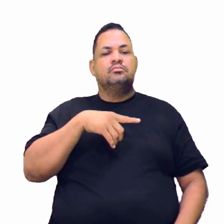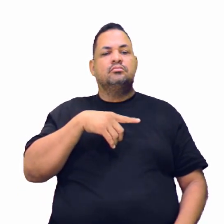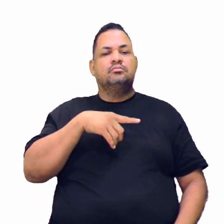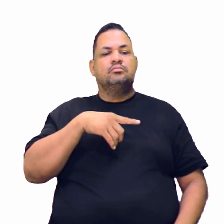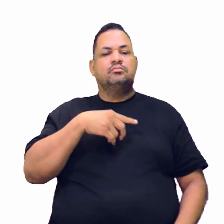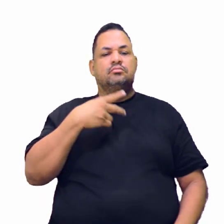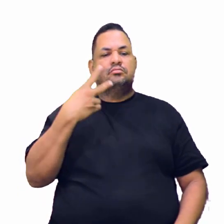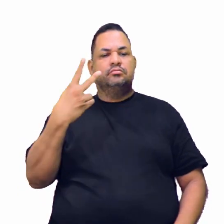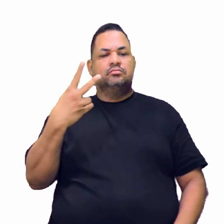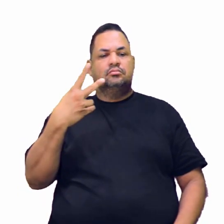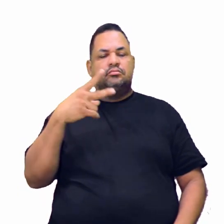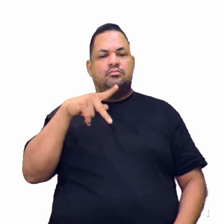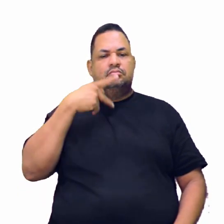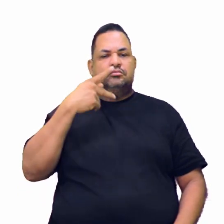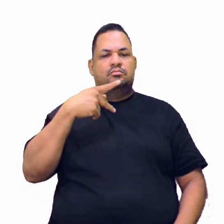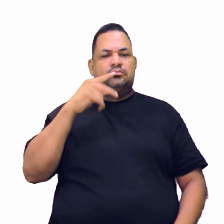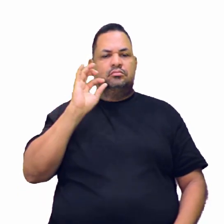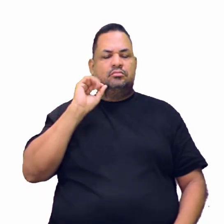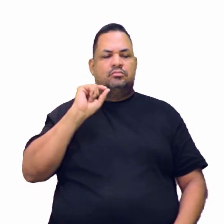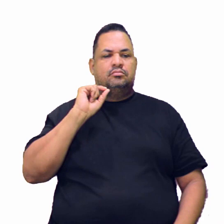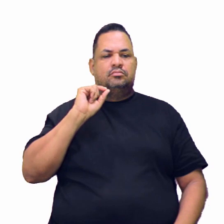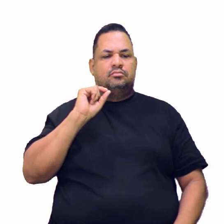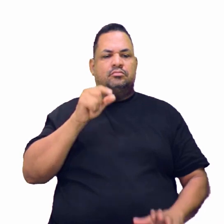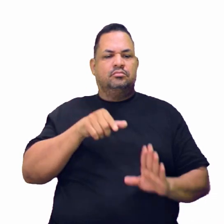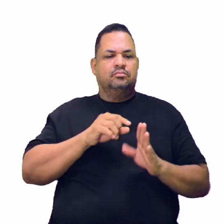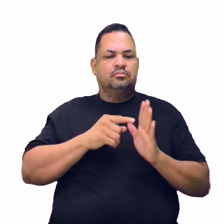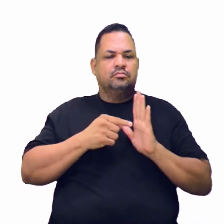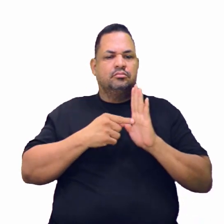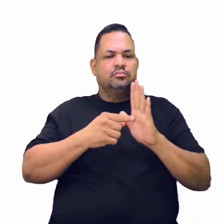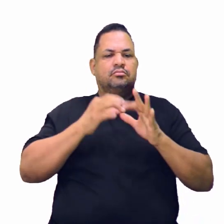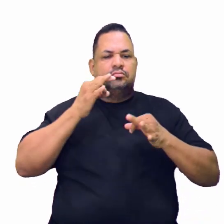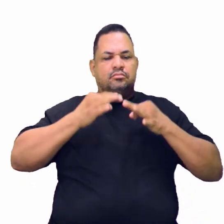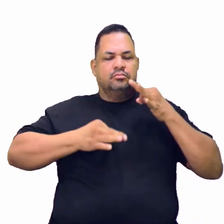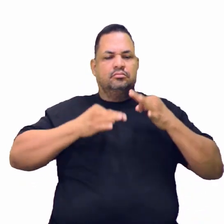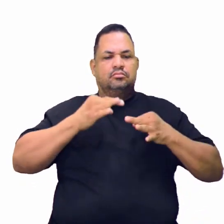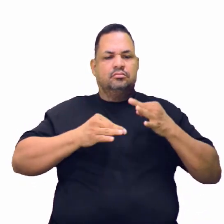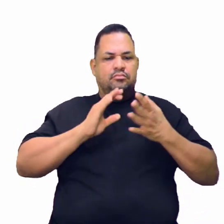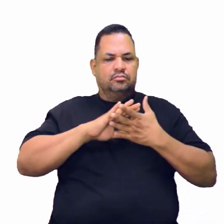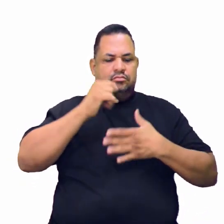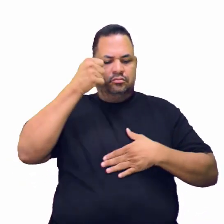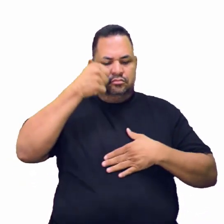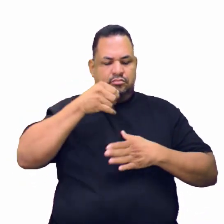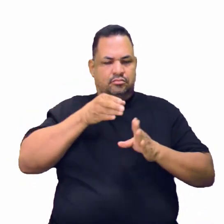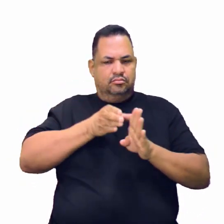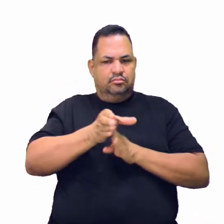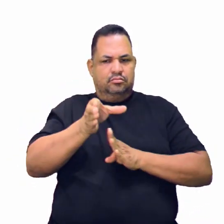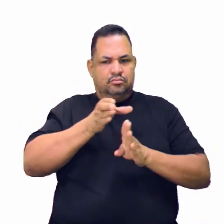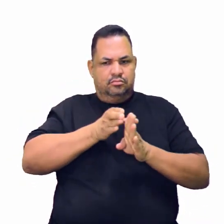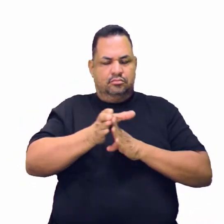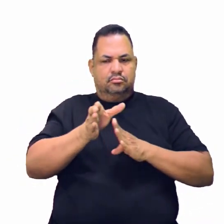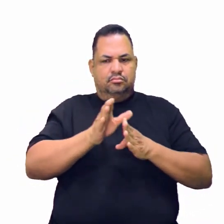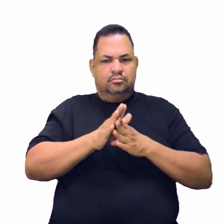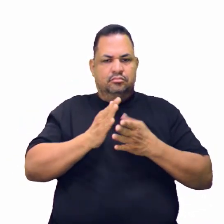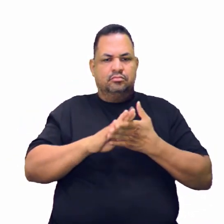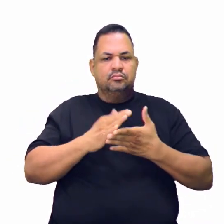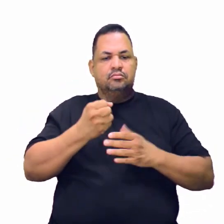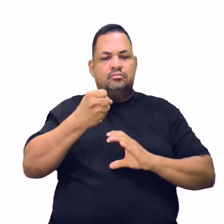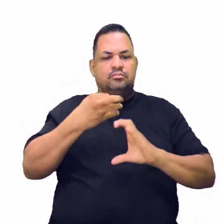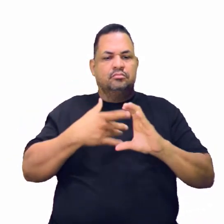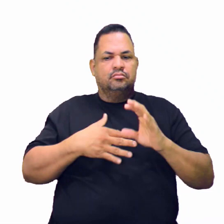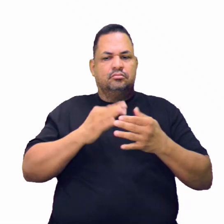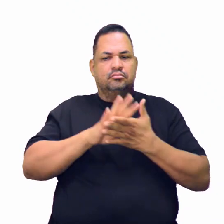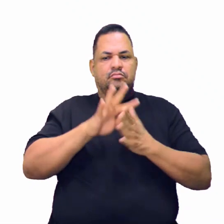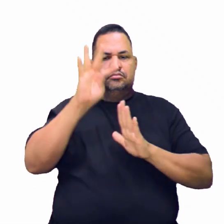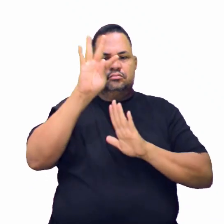a 2, que fala o seguinte, né? Indica ordem, persuasão e orientação. Não são características